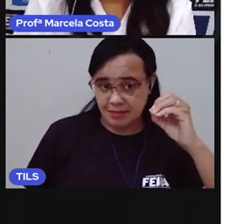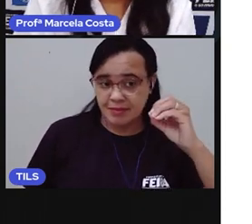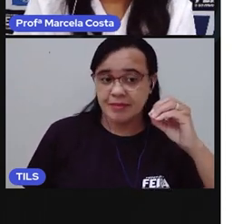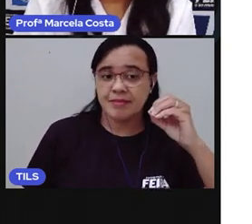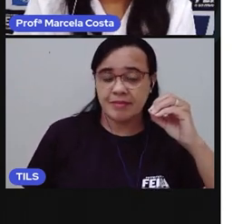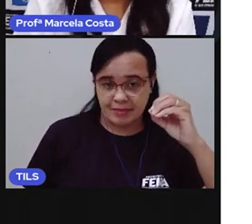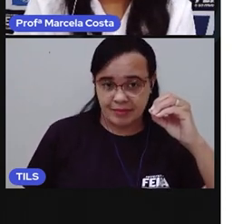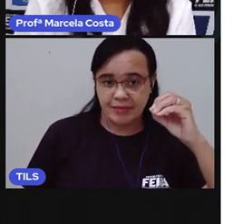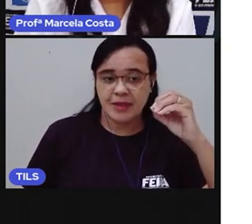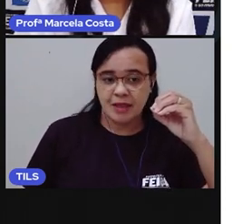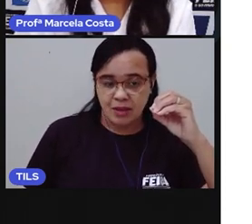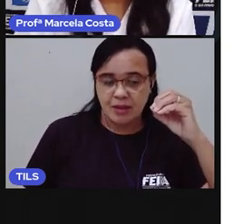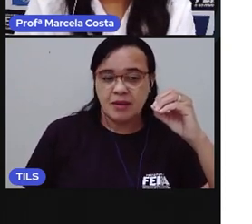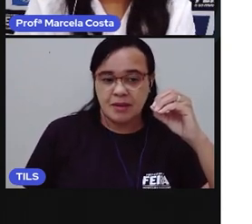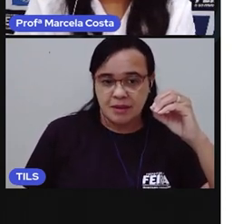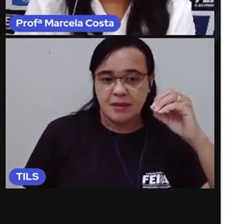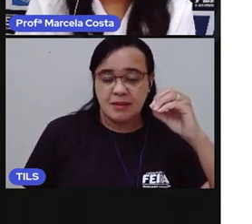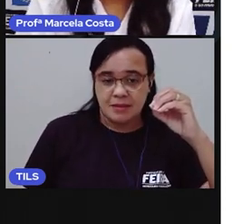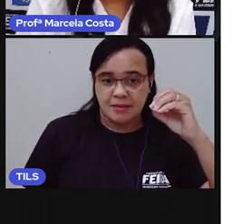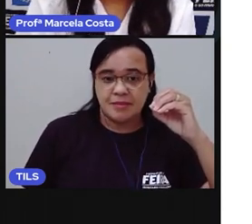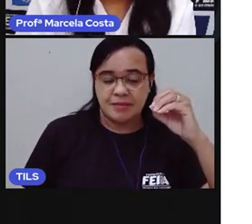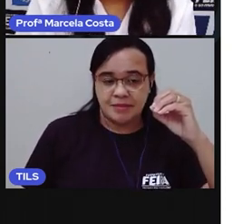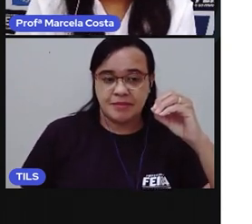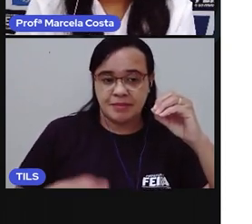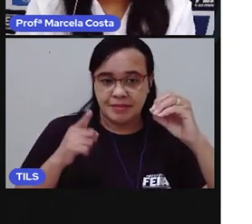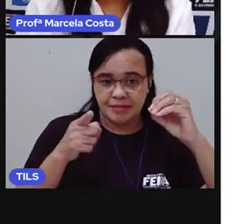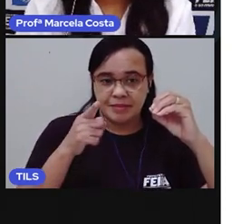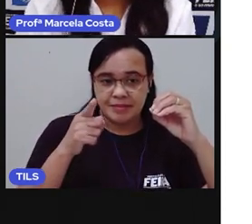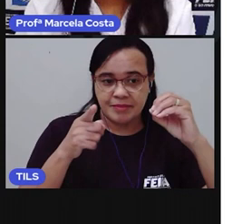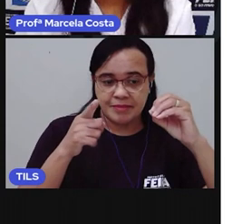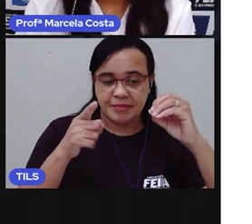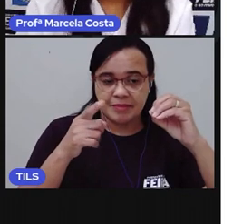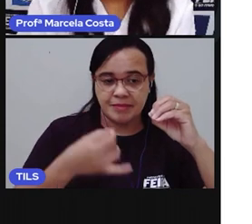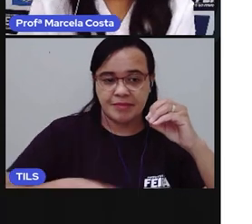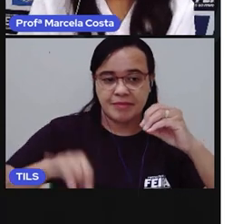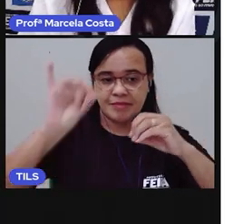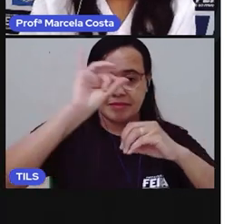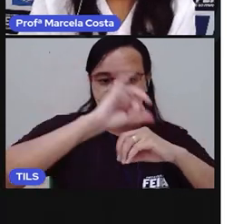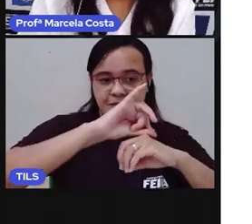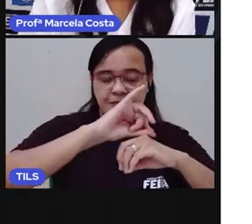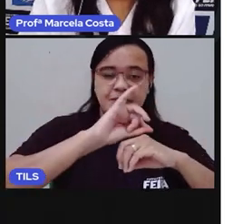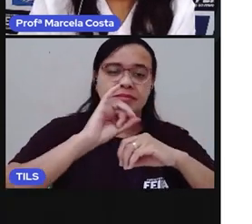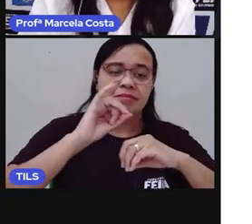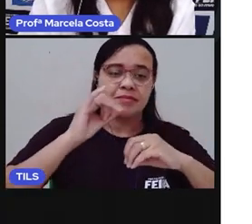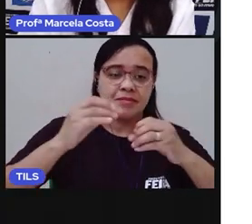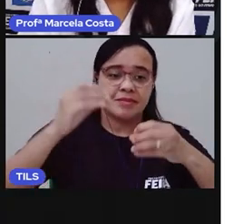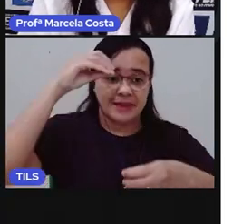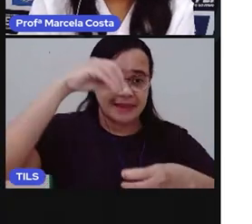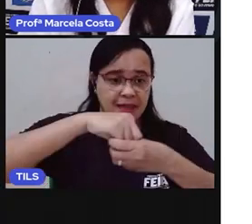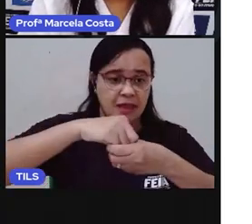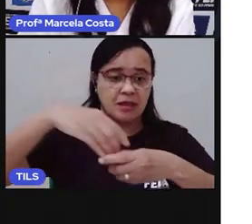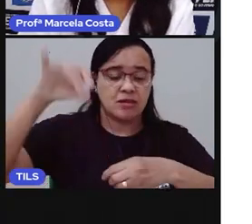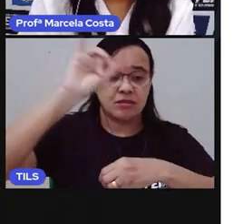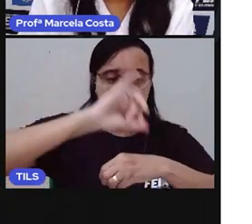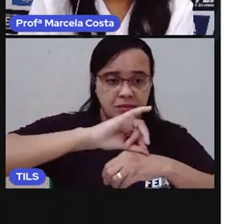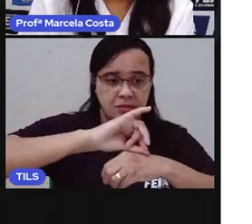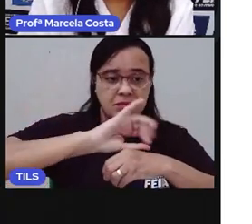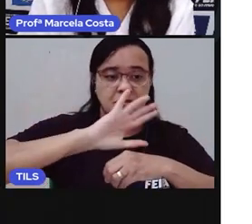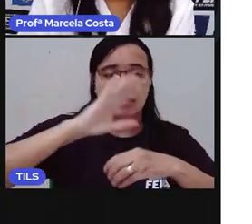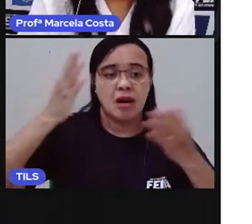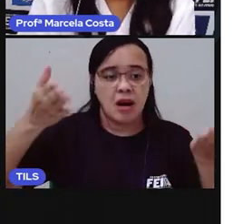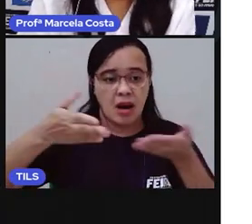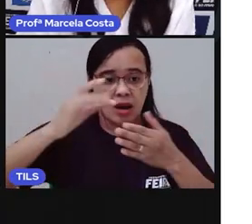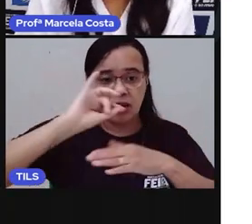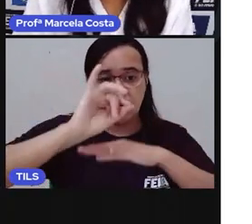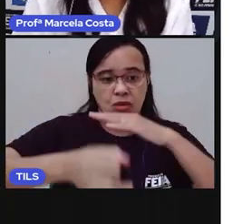o s Essa é a parte superior vamos ver agora a parte inferior